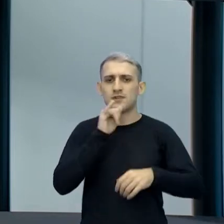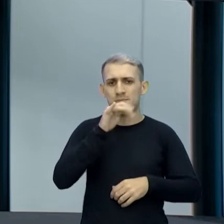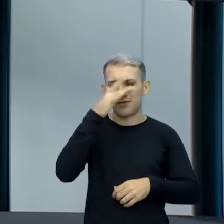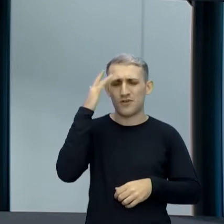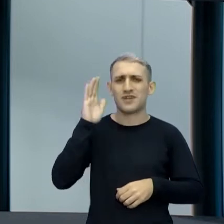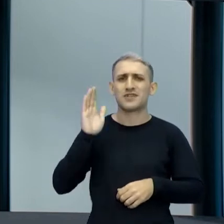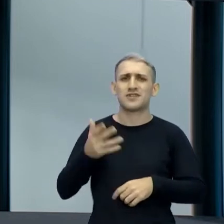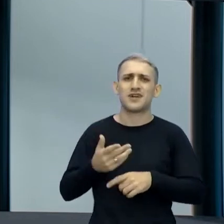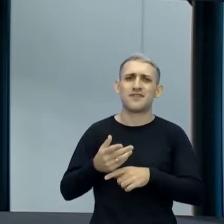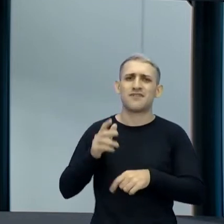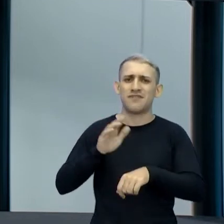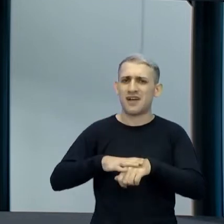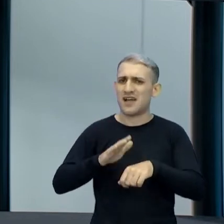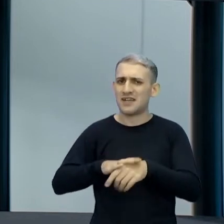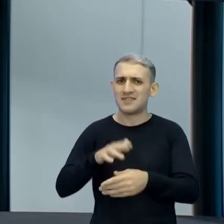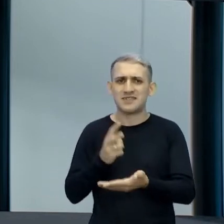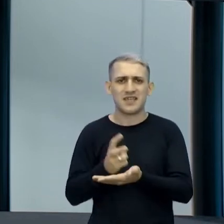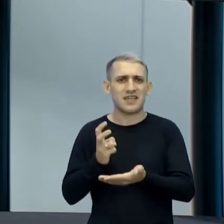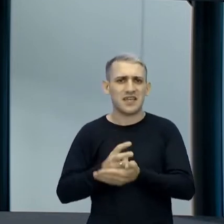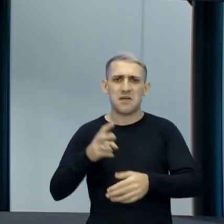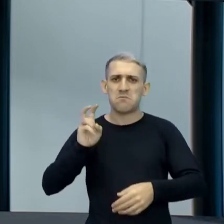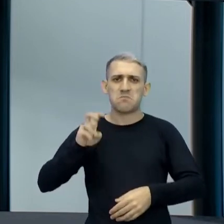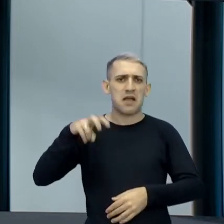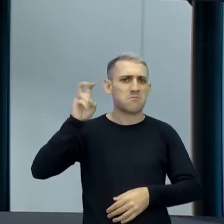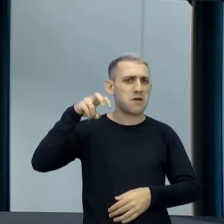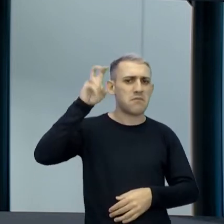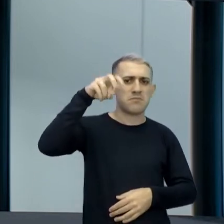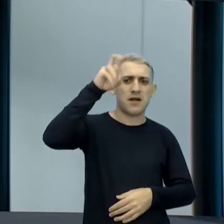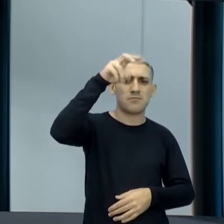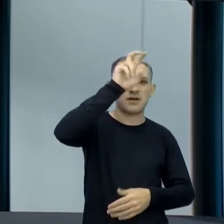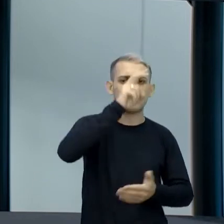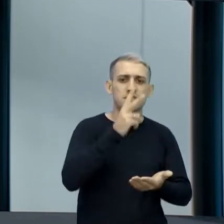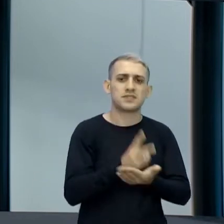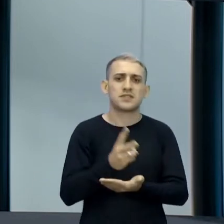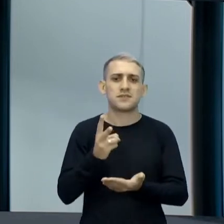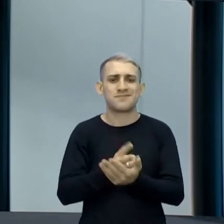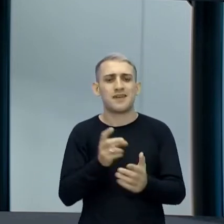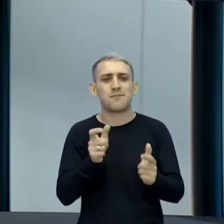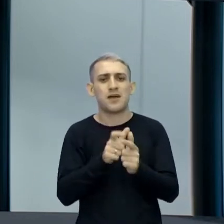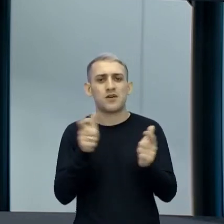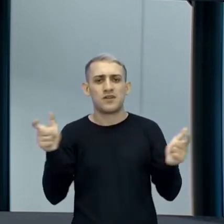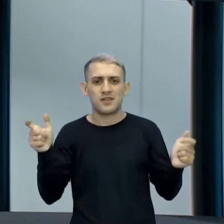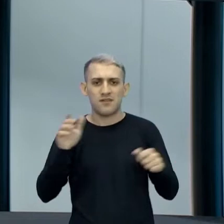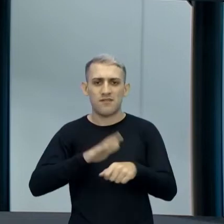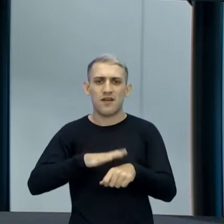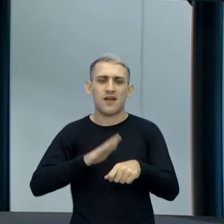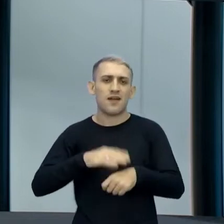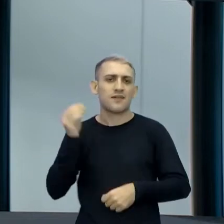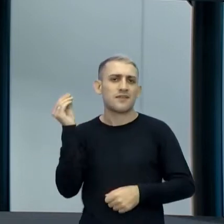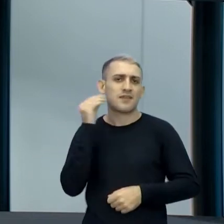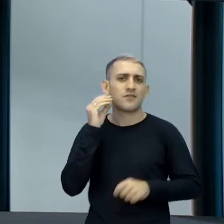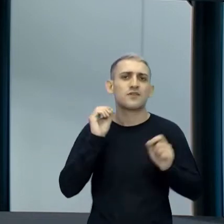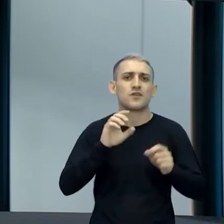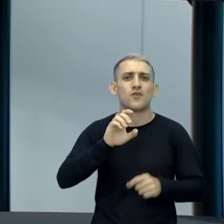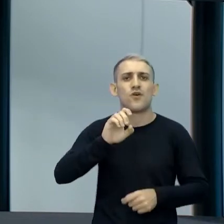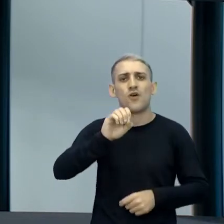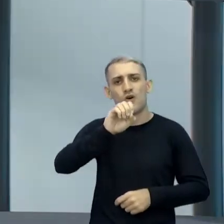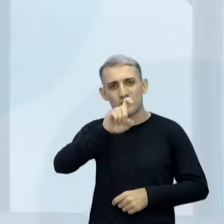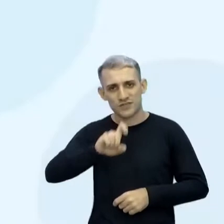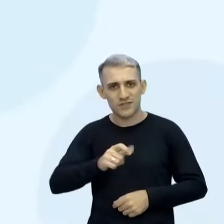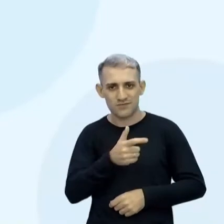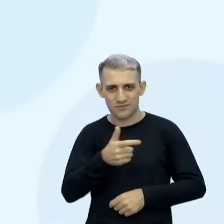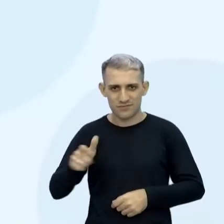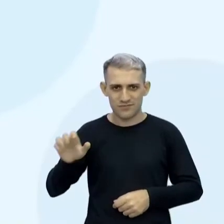faz muitas escaladas, e aí, e essas escaladas, a maioria, ela faz na tentativa sem oxigênio também, tá